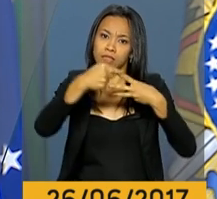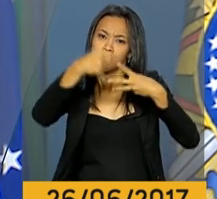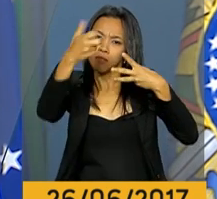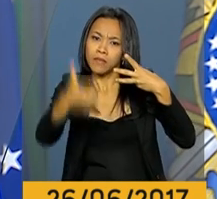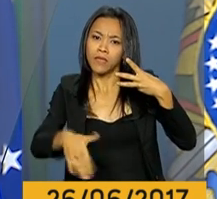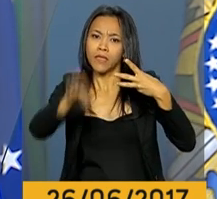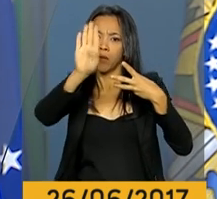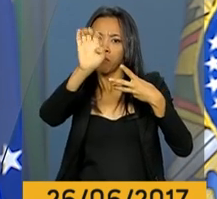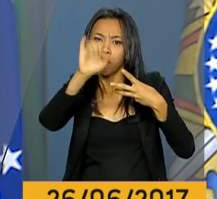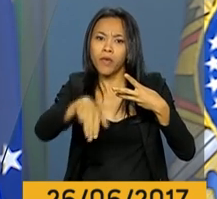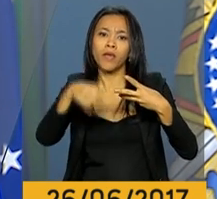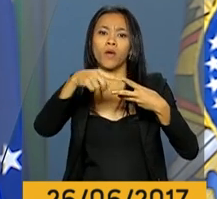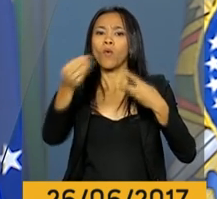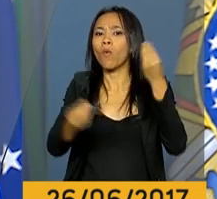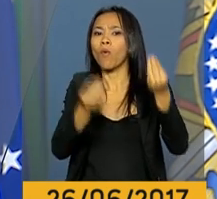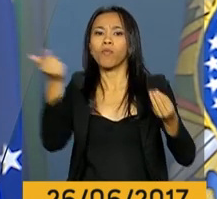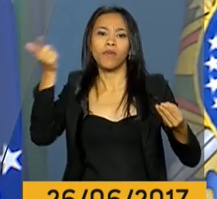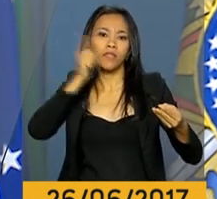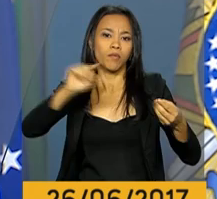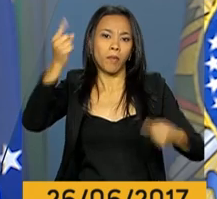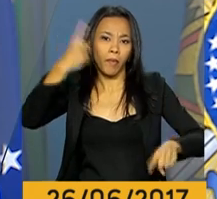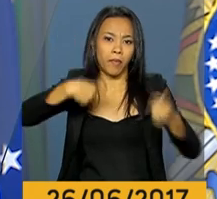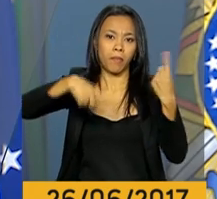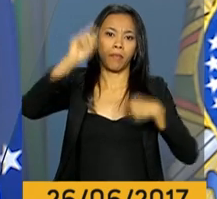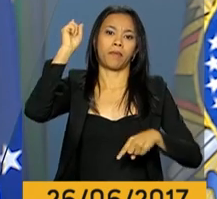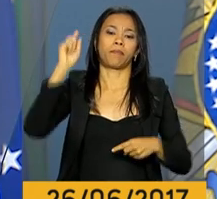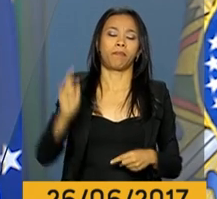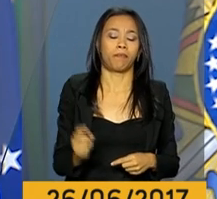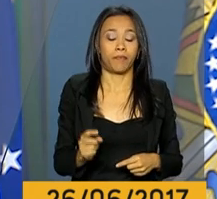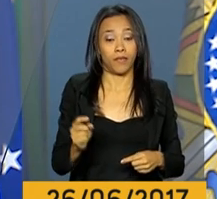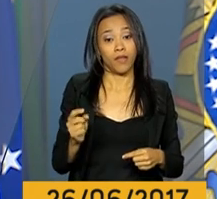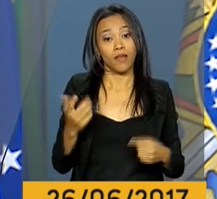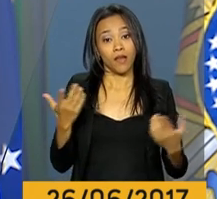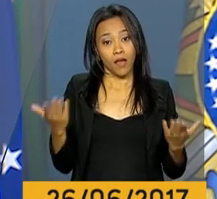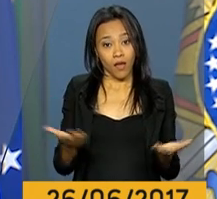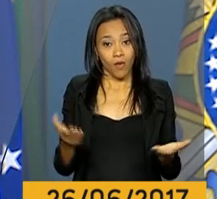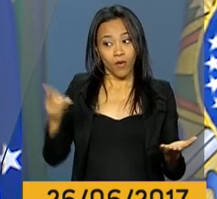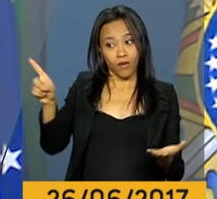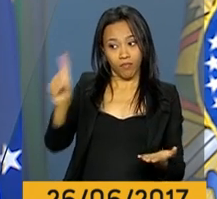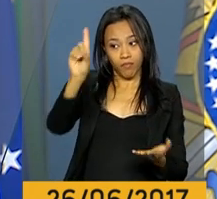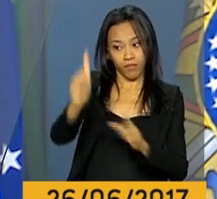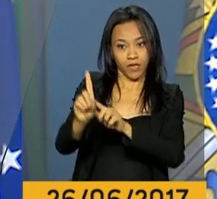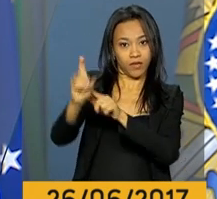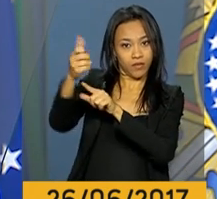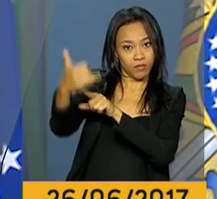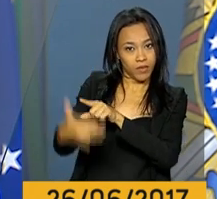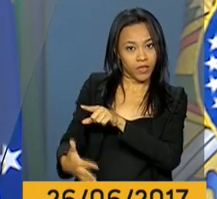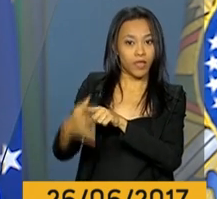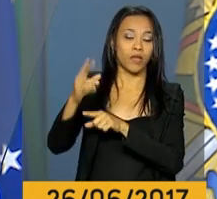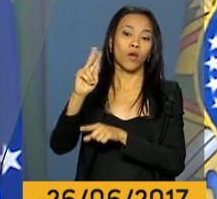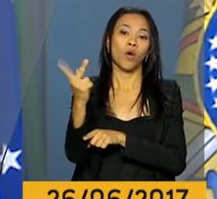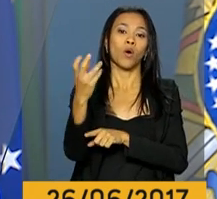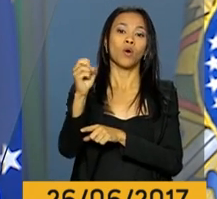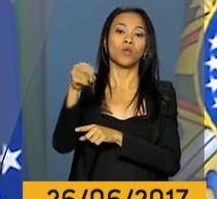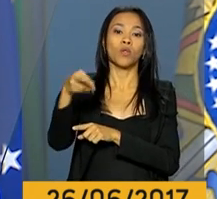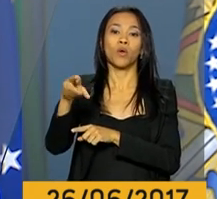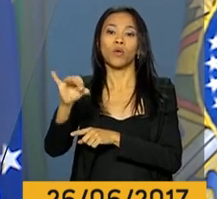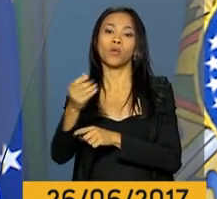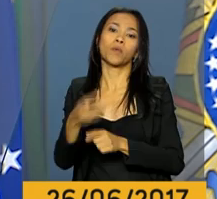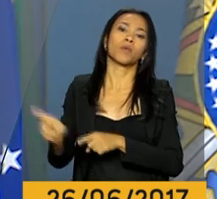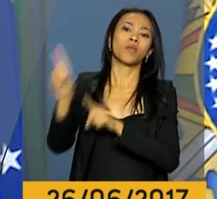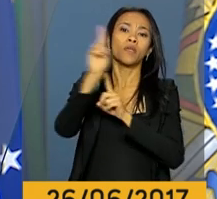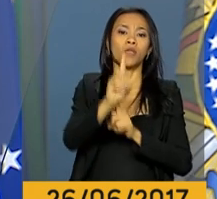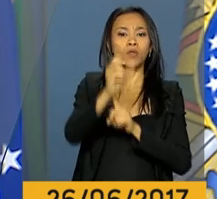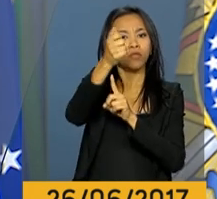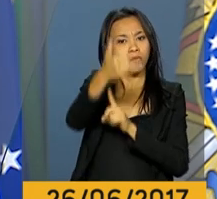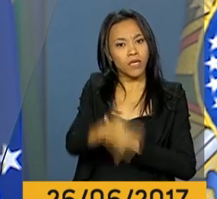bem o seu alcance eh aliás pelas palavras do Honório e do ministro merelles vocês viram que é